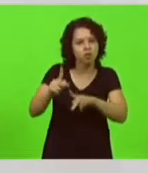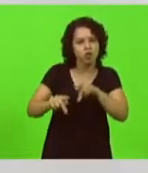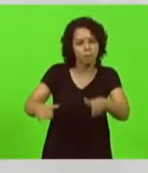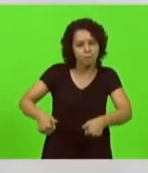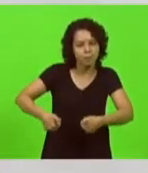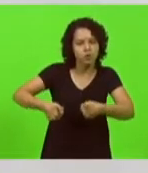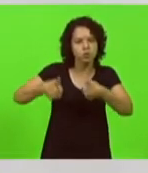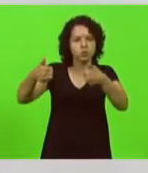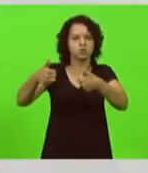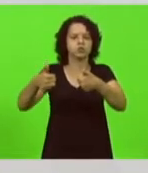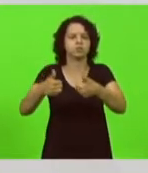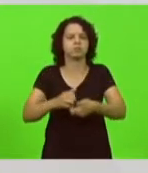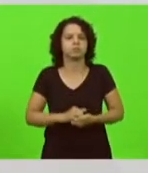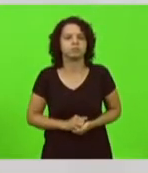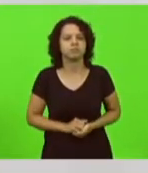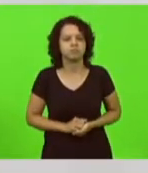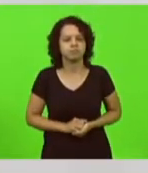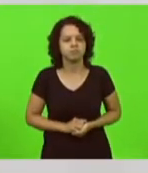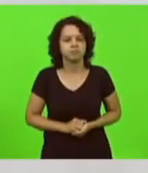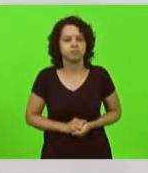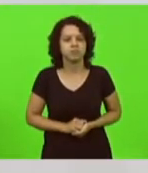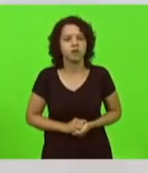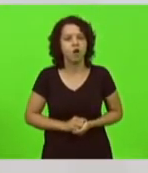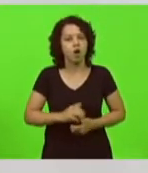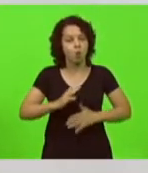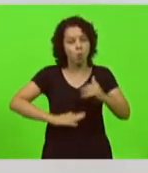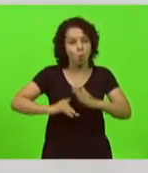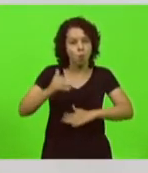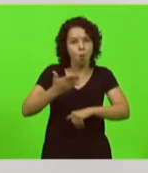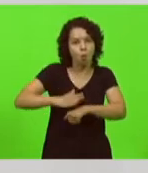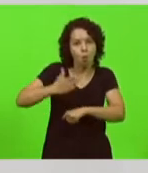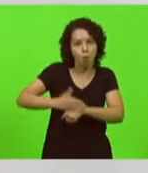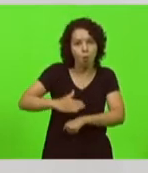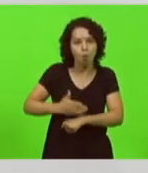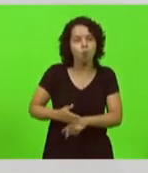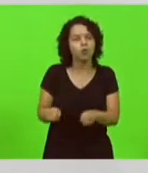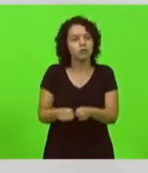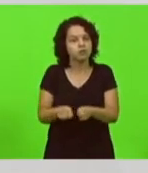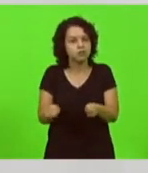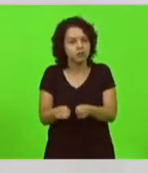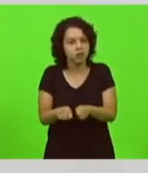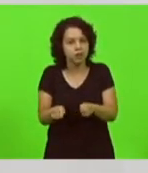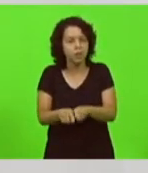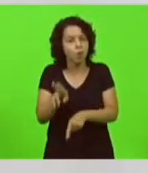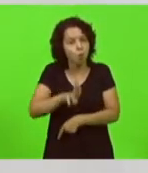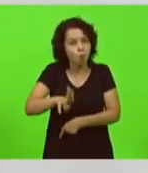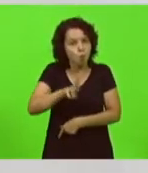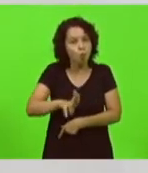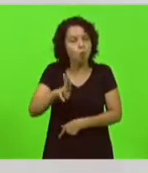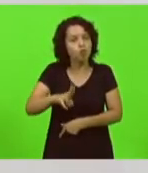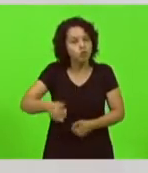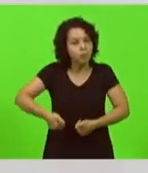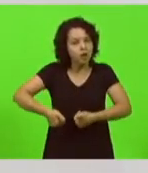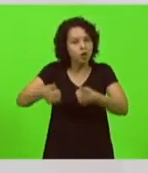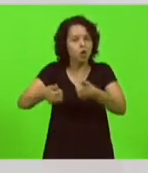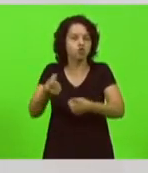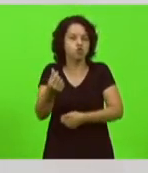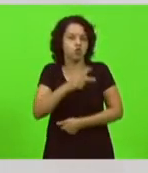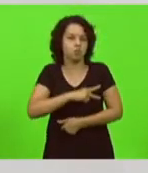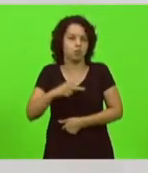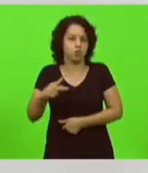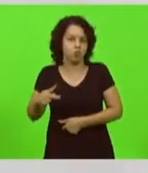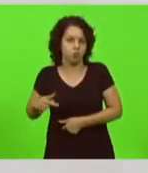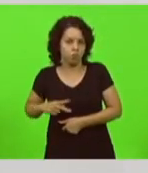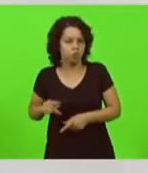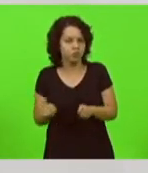serviços, na qualificação e na otimização da máquina pública, na modernização do Estado, somadas aos